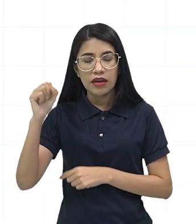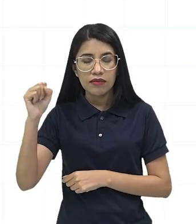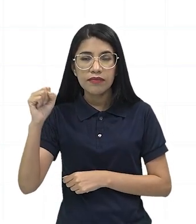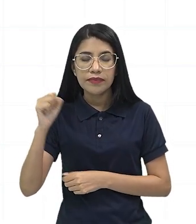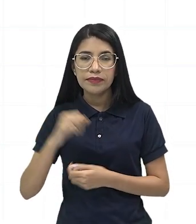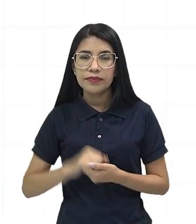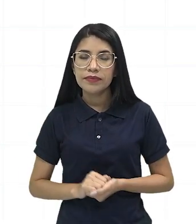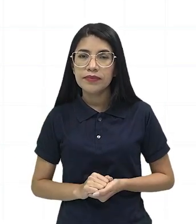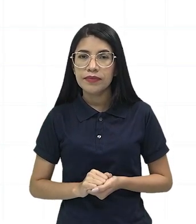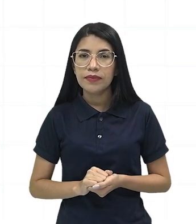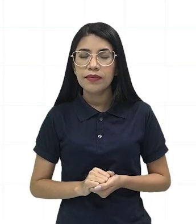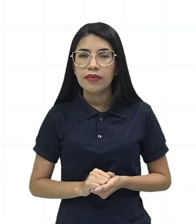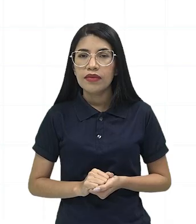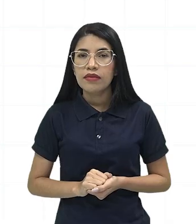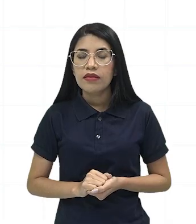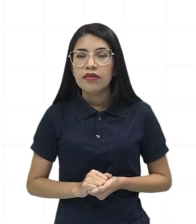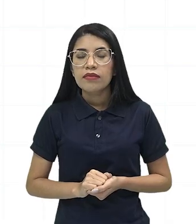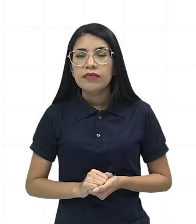da